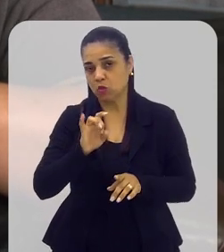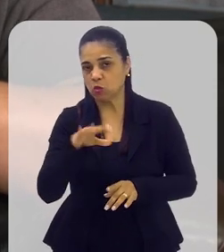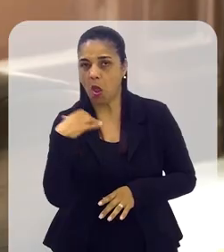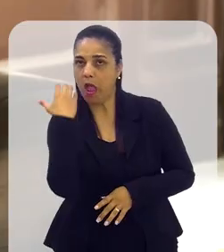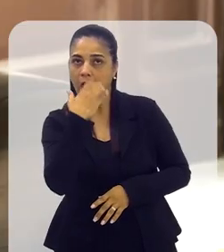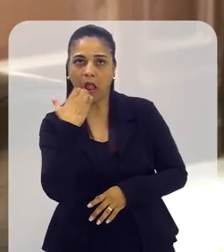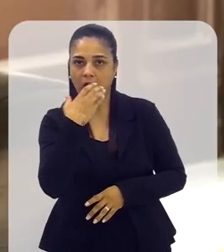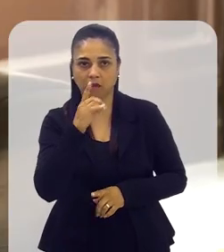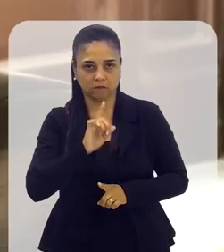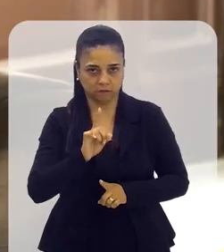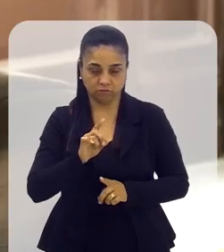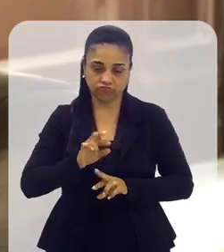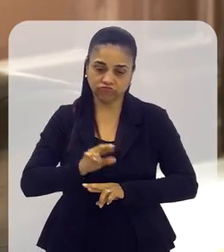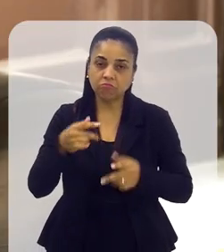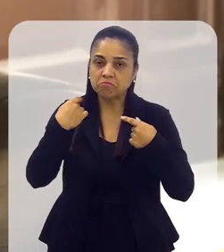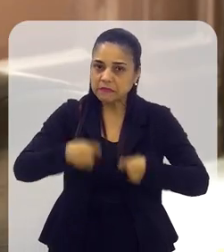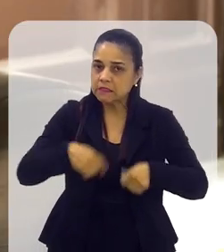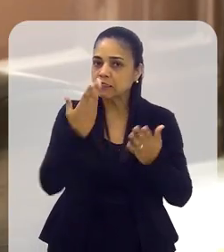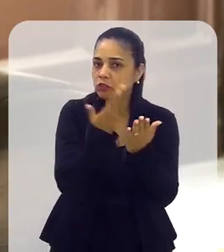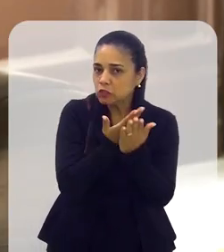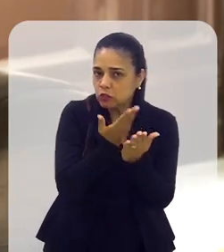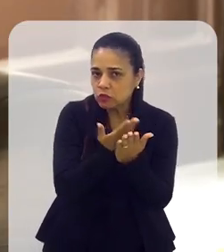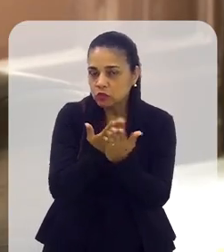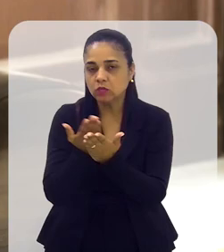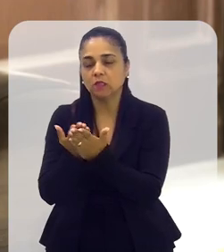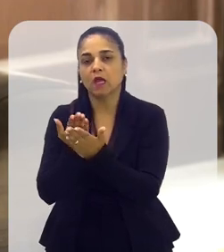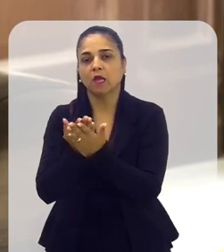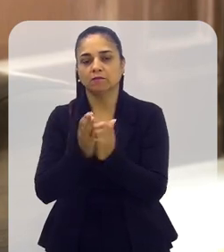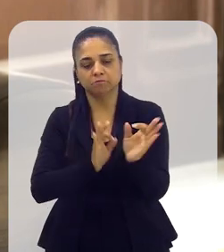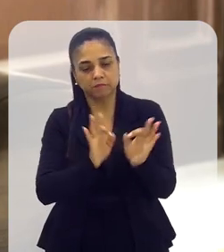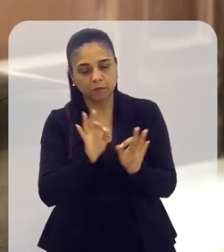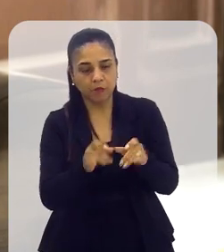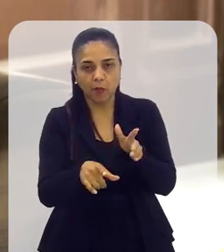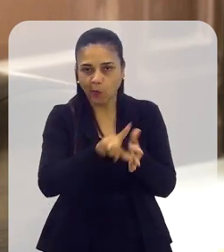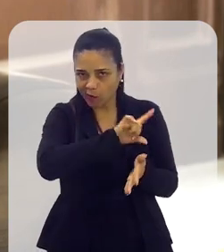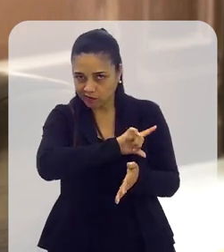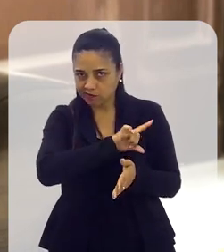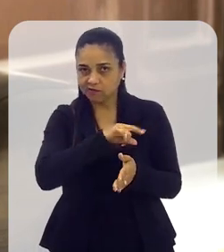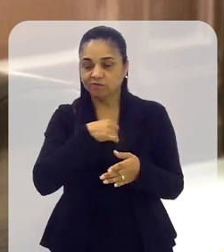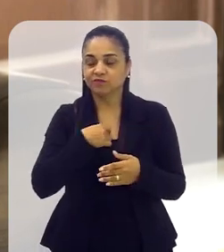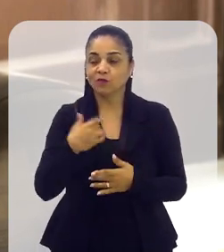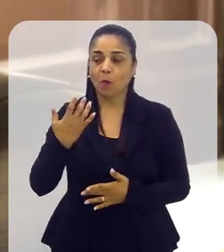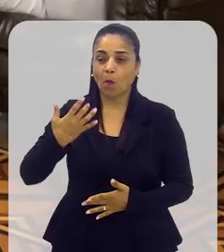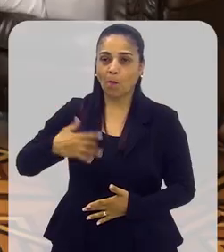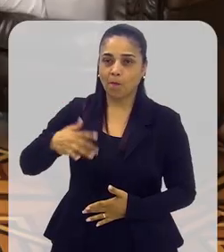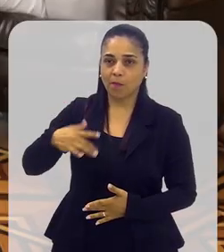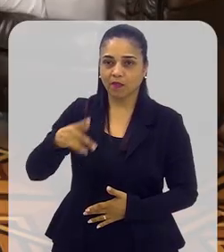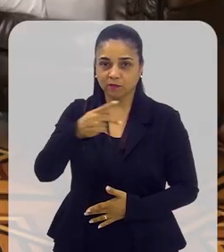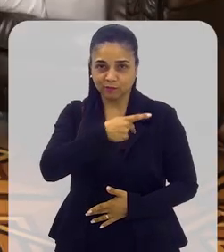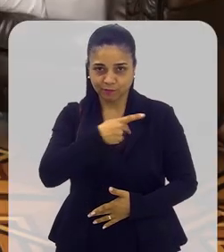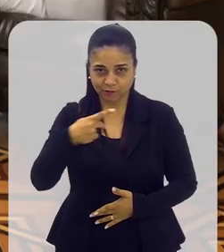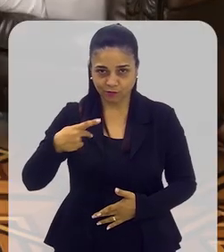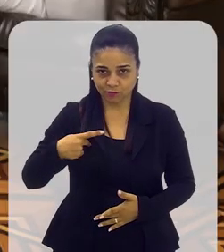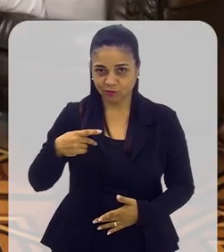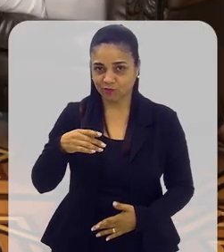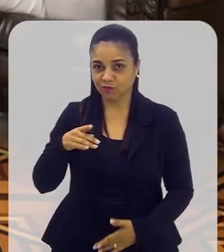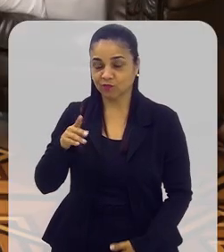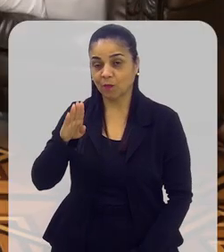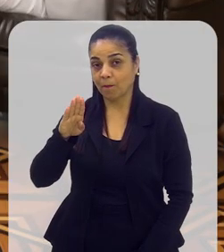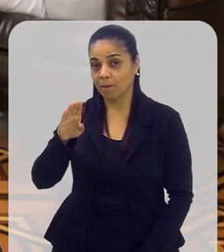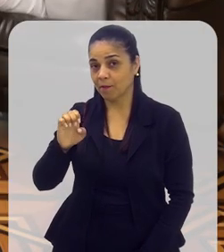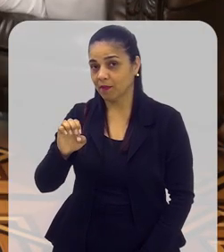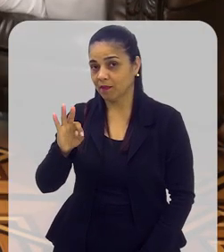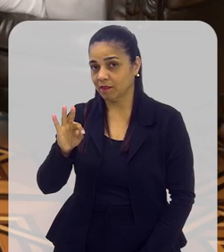abrir boca. Não é só abrir boca. Tem toda aí uma instrução muito válida. Tem, sim, todo um preparo. Eu fico muito com pena do pastor do